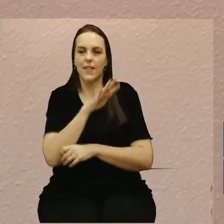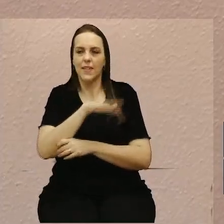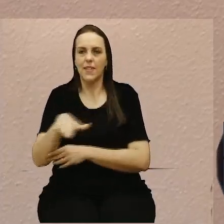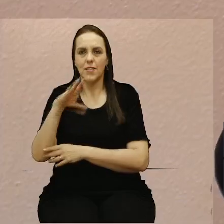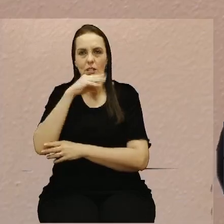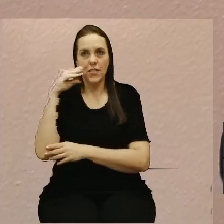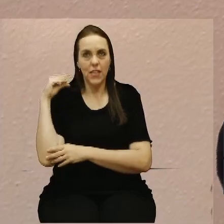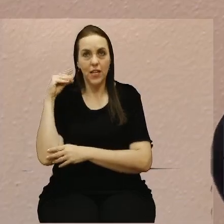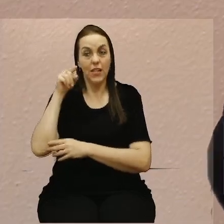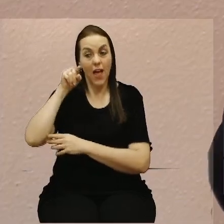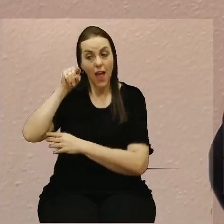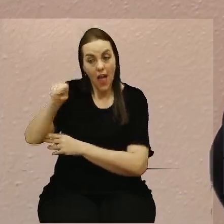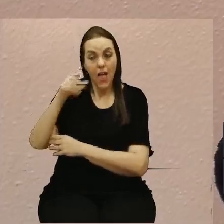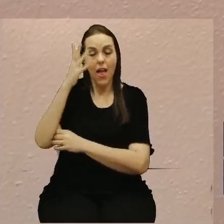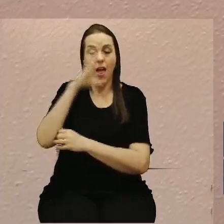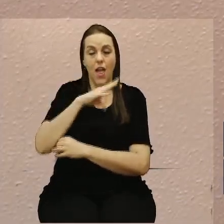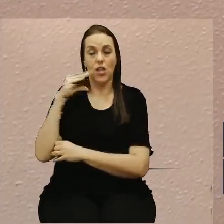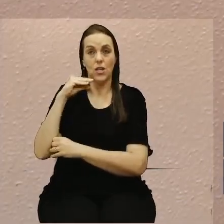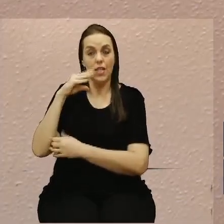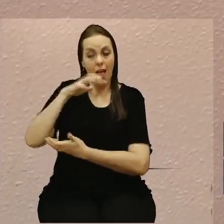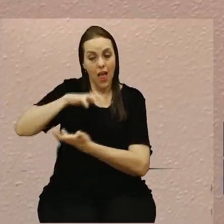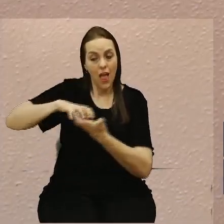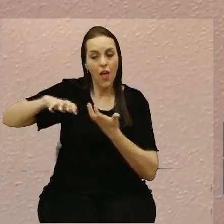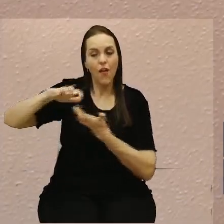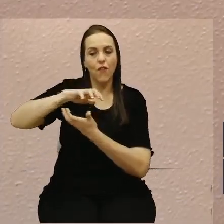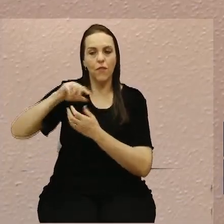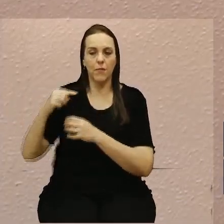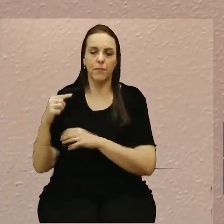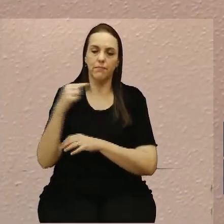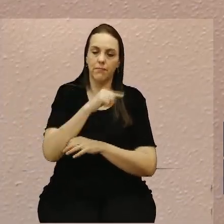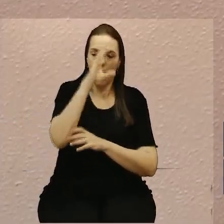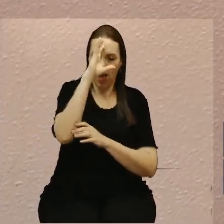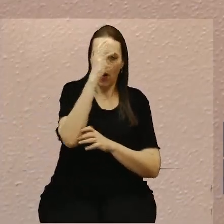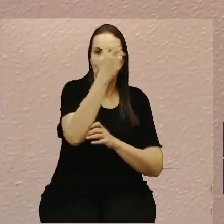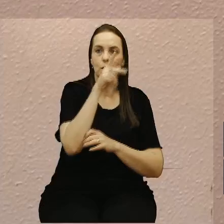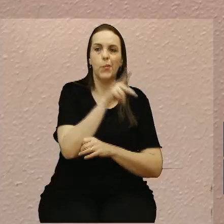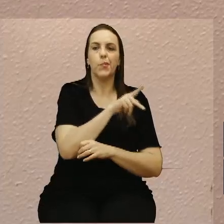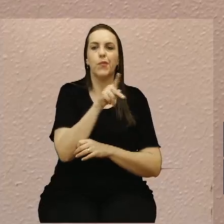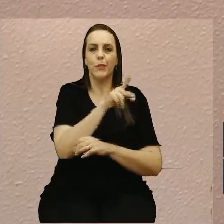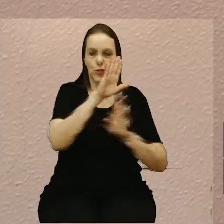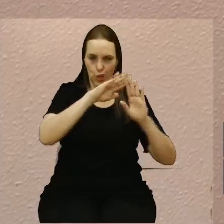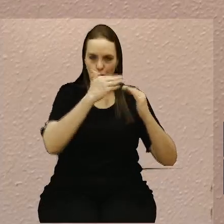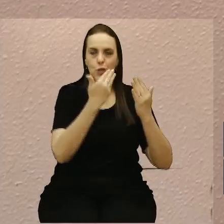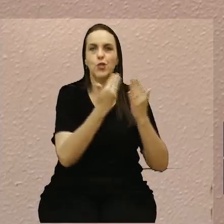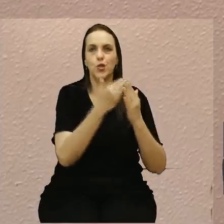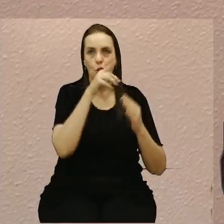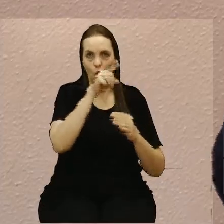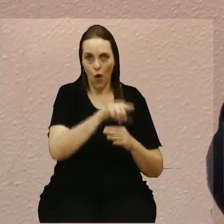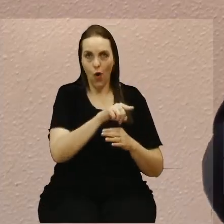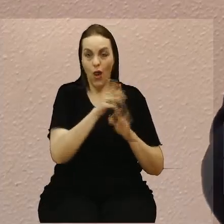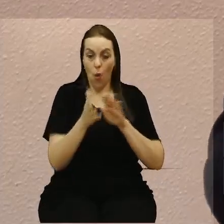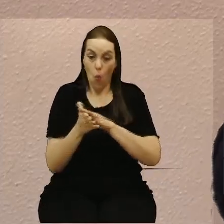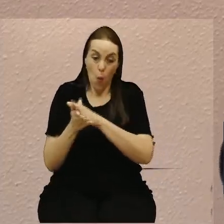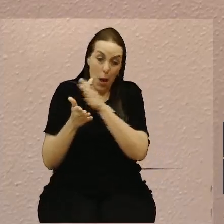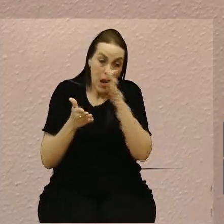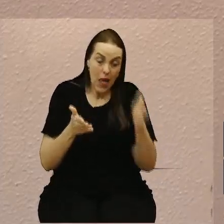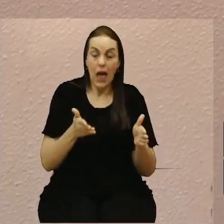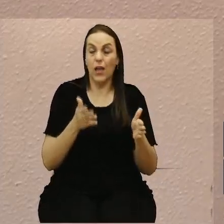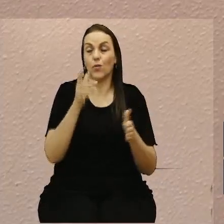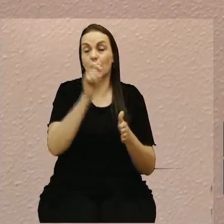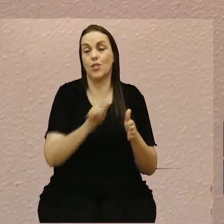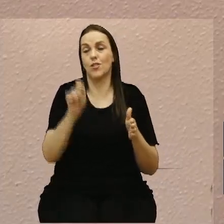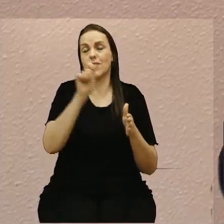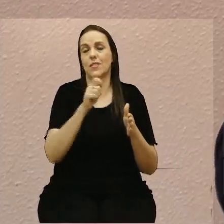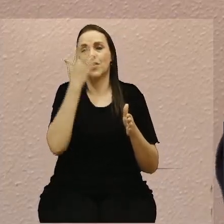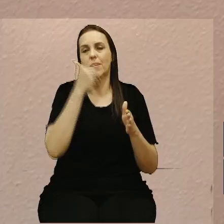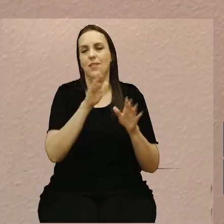E aqueles adolescentes que tiveram envolvidos no episódio com a professora na escola que fica ao lado da Associação